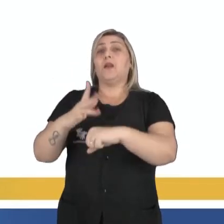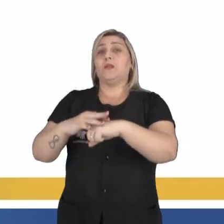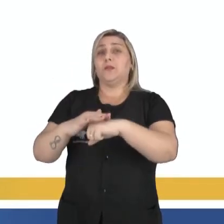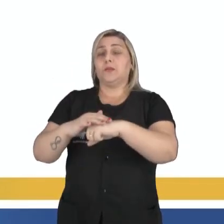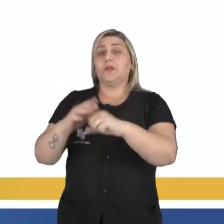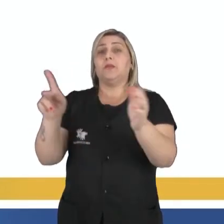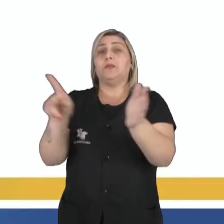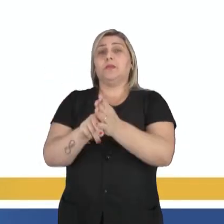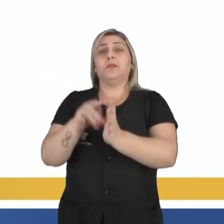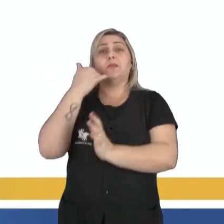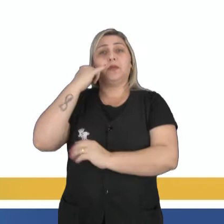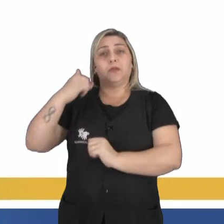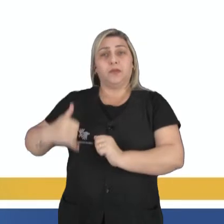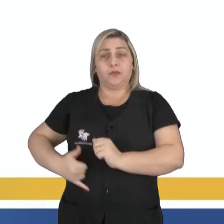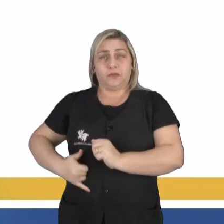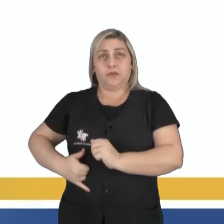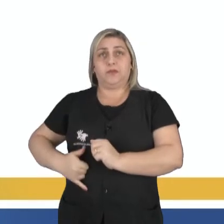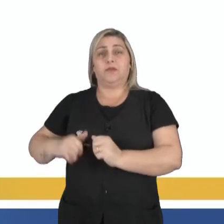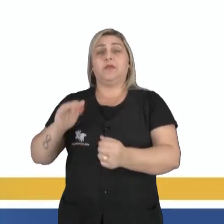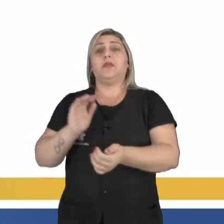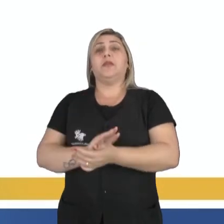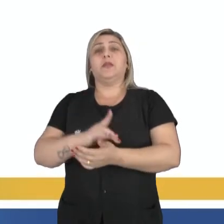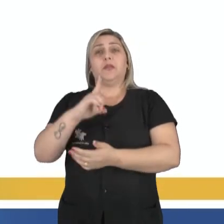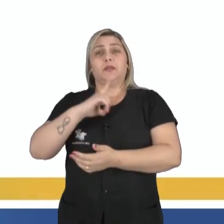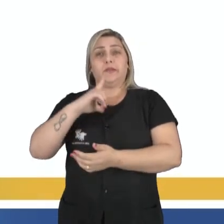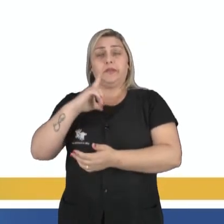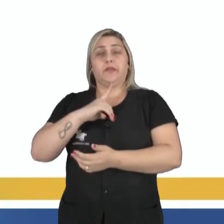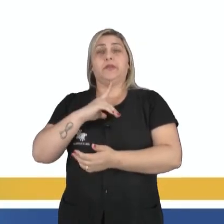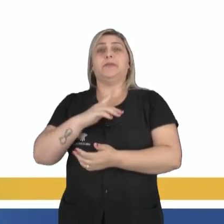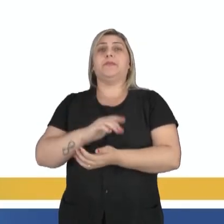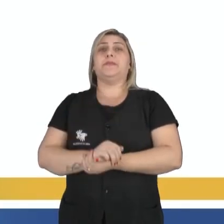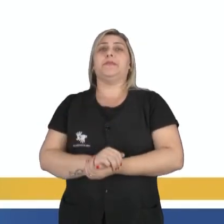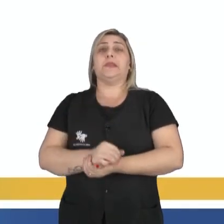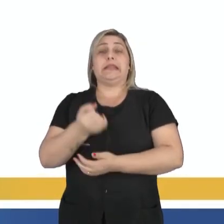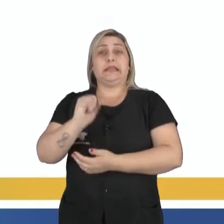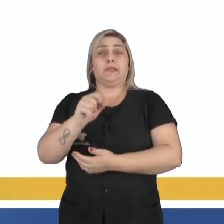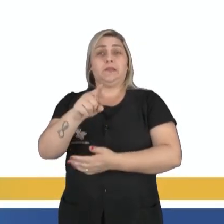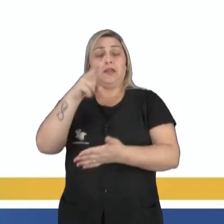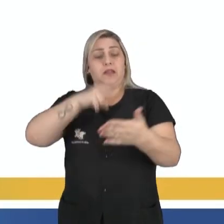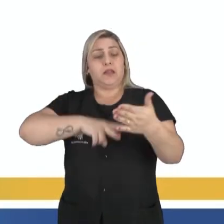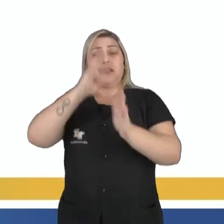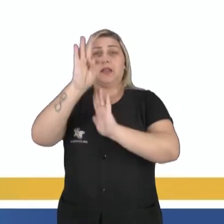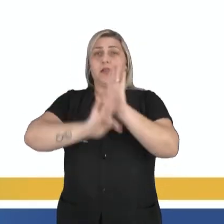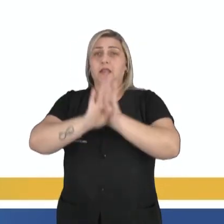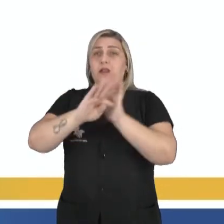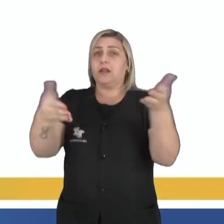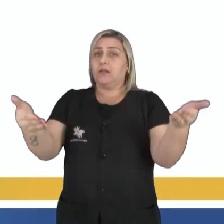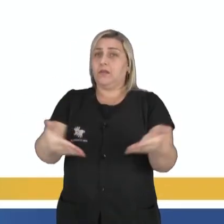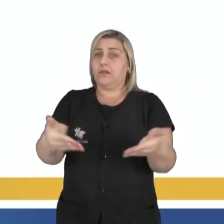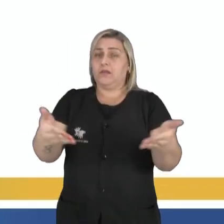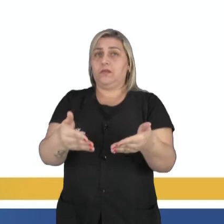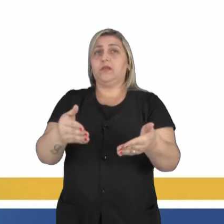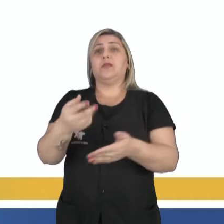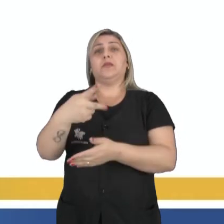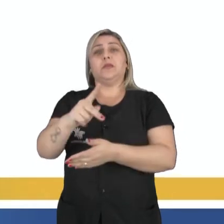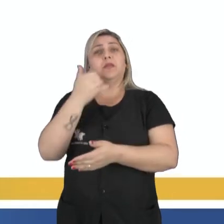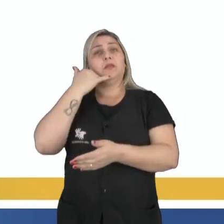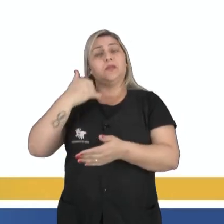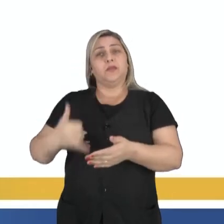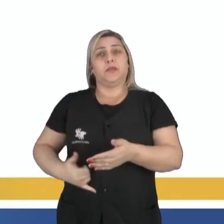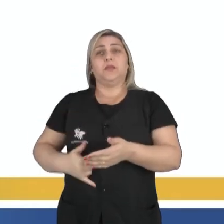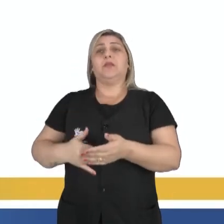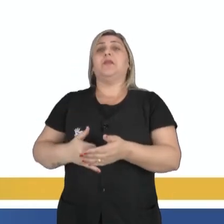doença dos smartphones que estão se desenvolvendo com o passar do tempo. Se você está lendo esse texto nesse momento, através do seu